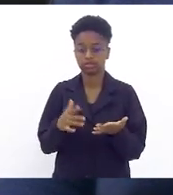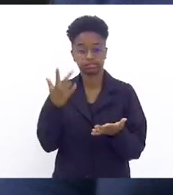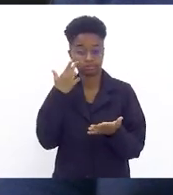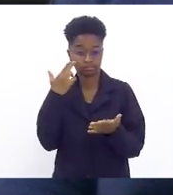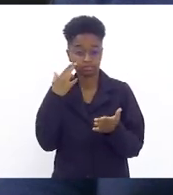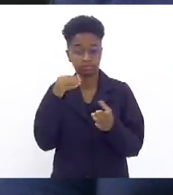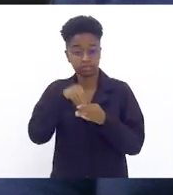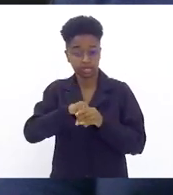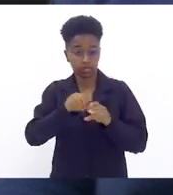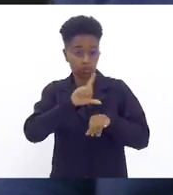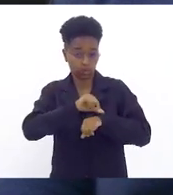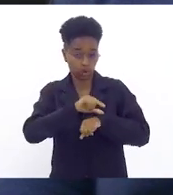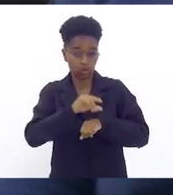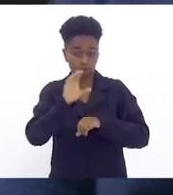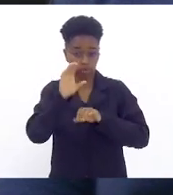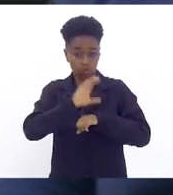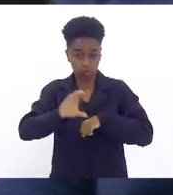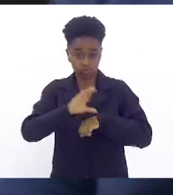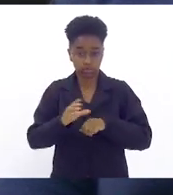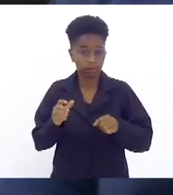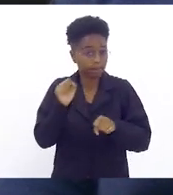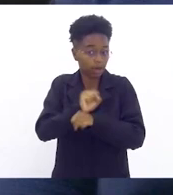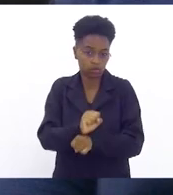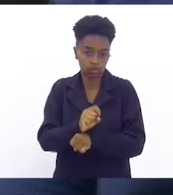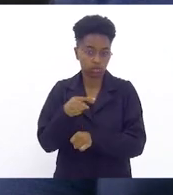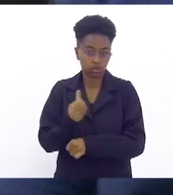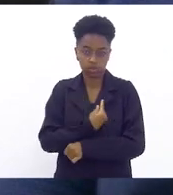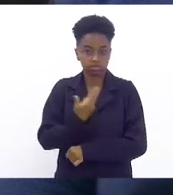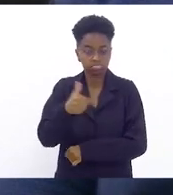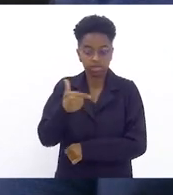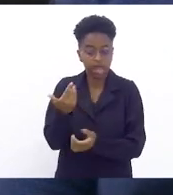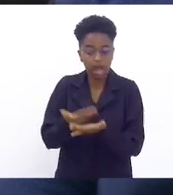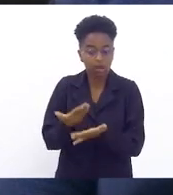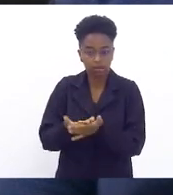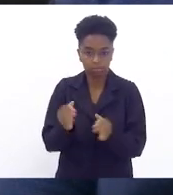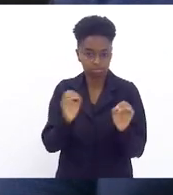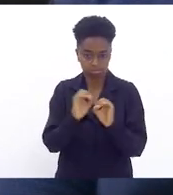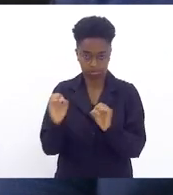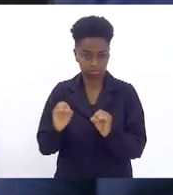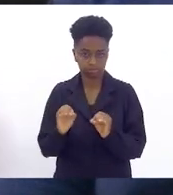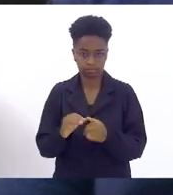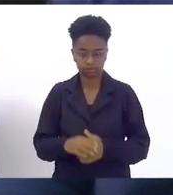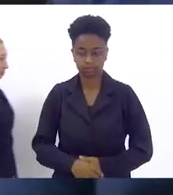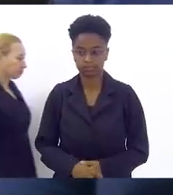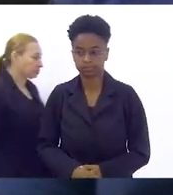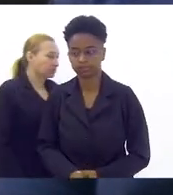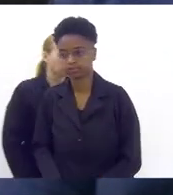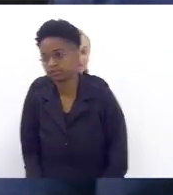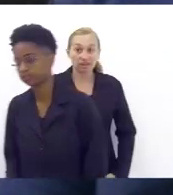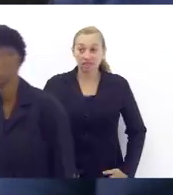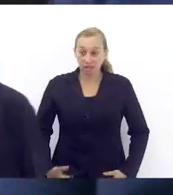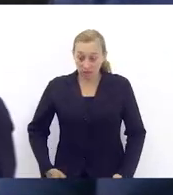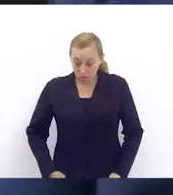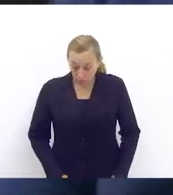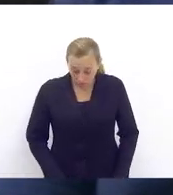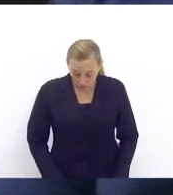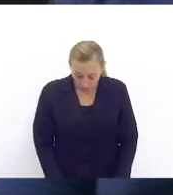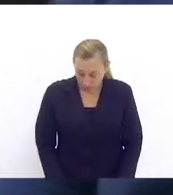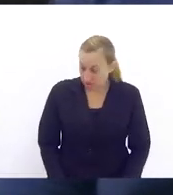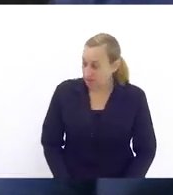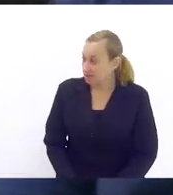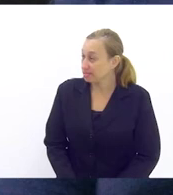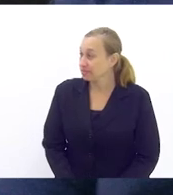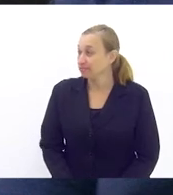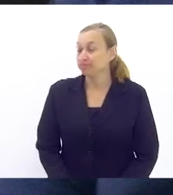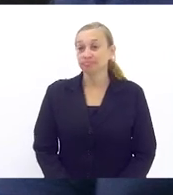da carga horária do curso elas estão interrompidas a gente não tá tendo aula de nenhuma matéria da carga horária do curso Então é uma coisa que a gente também gostaria